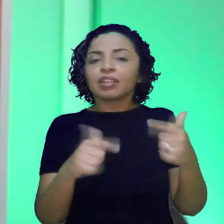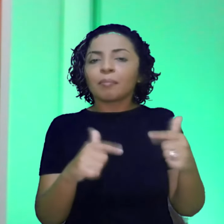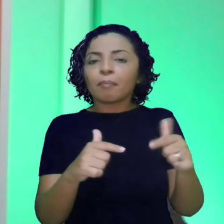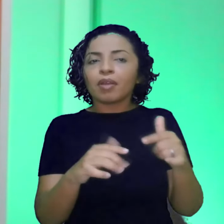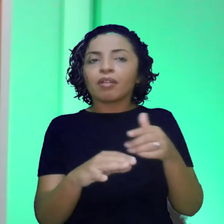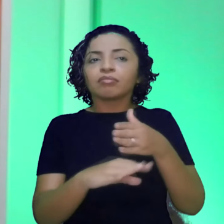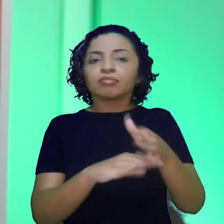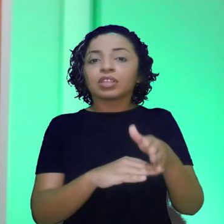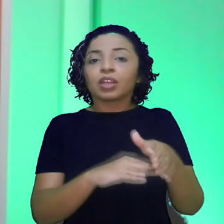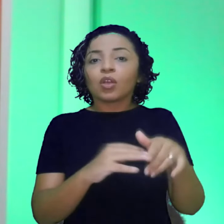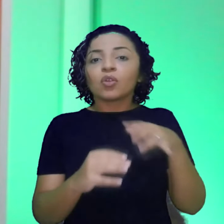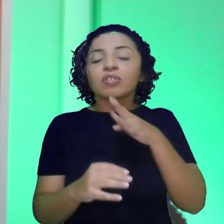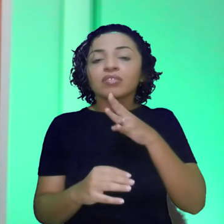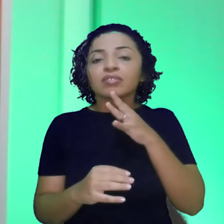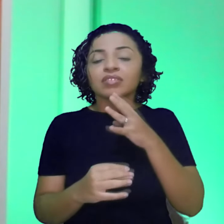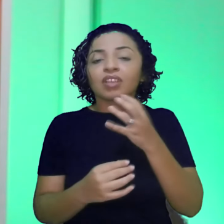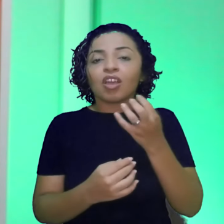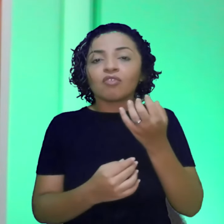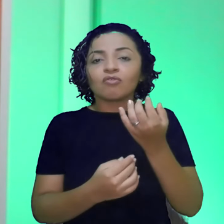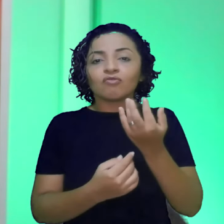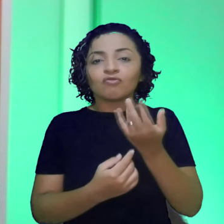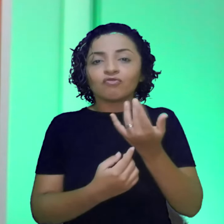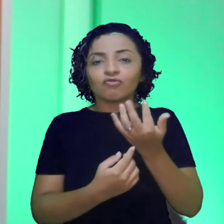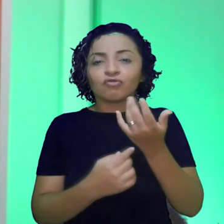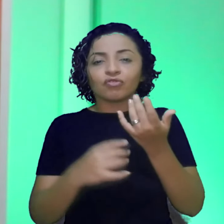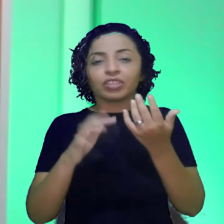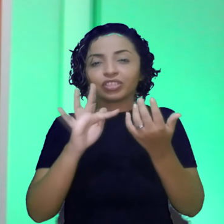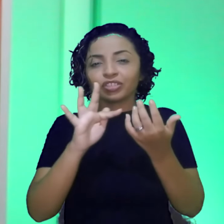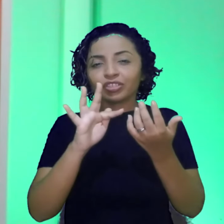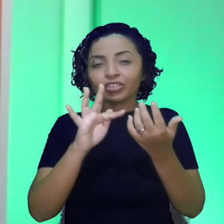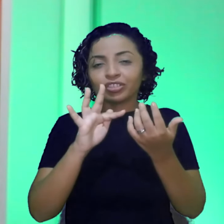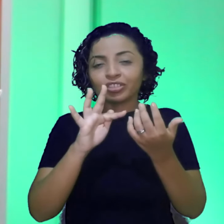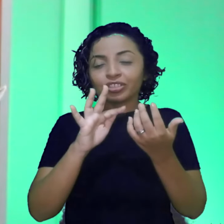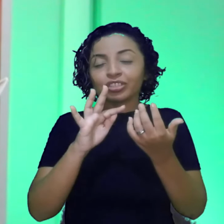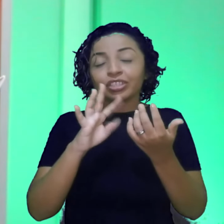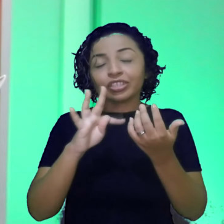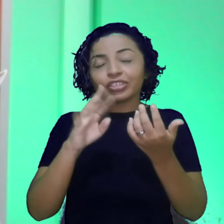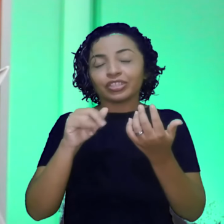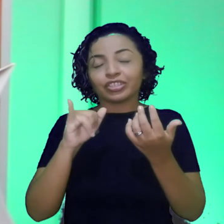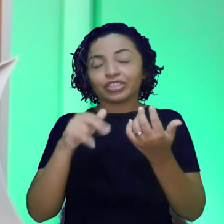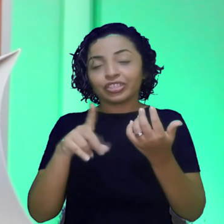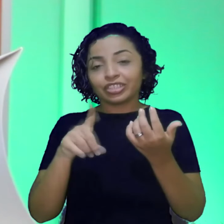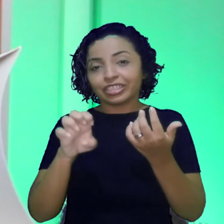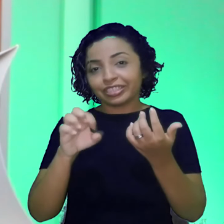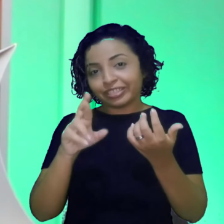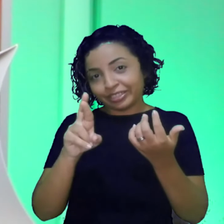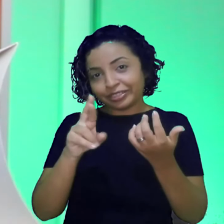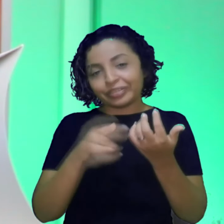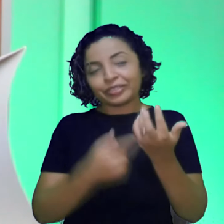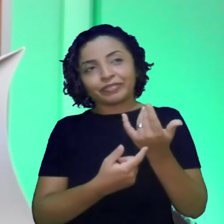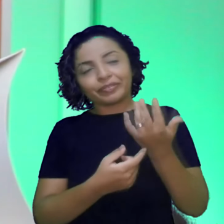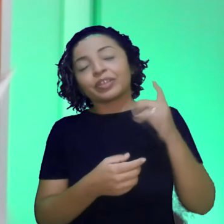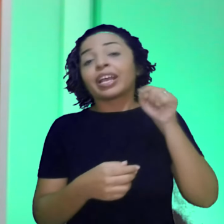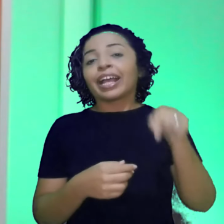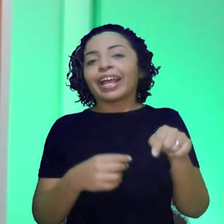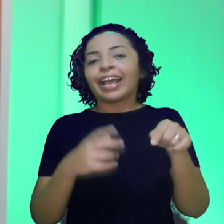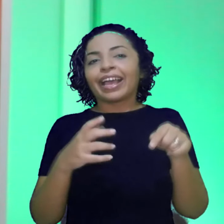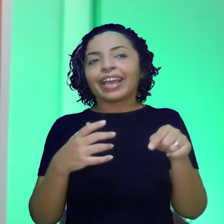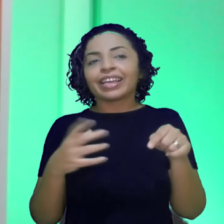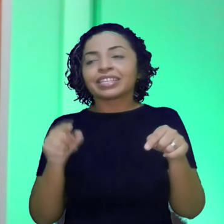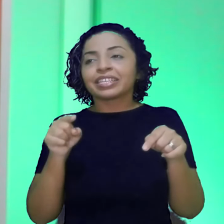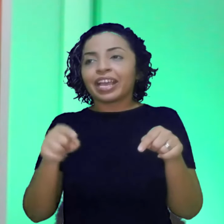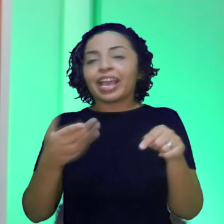Se conheceram pelo Tinder. Por outro lado, tem outra personagem aqui que está tentando superar o relacionamento. E sente falta da presença